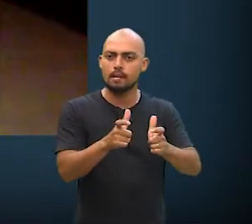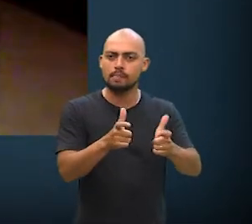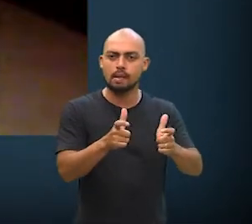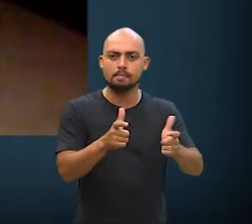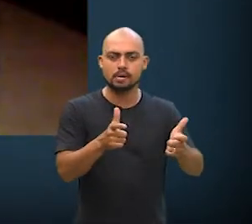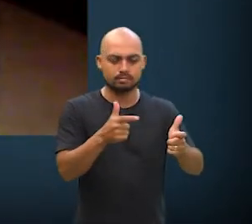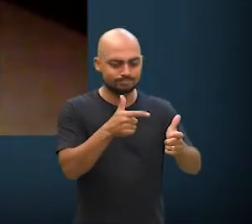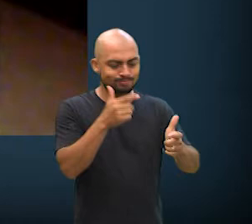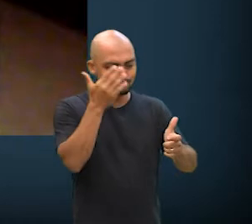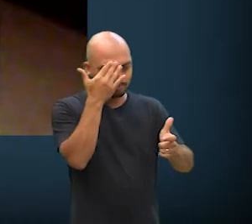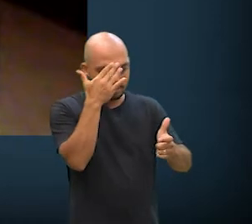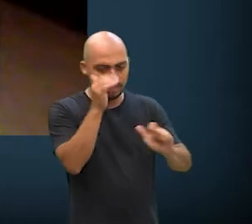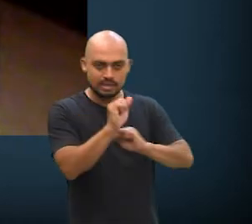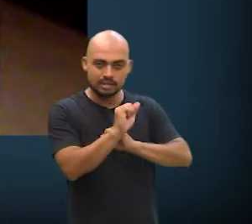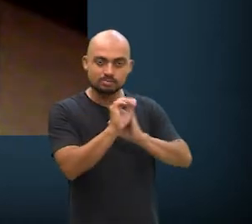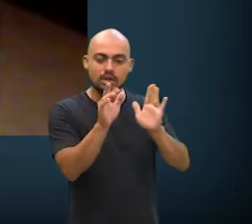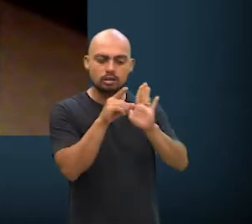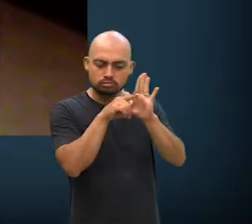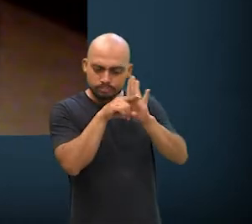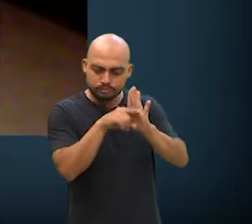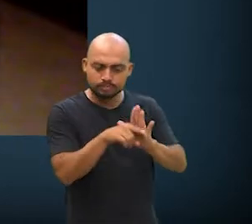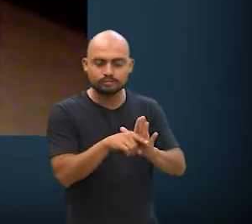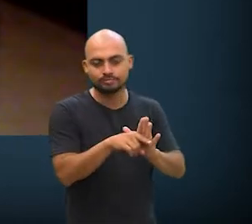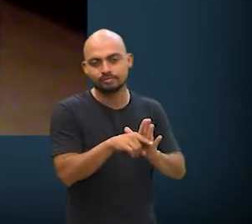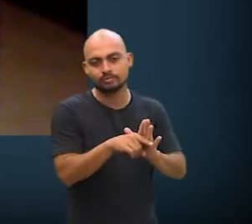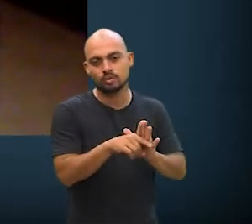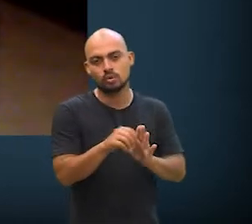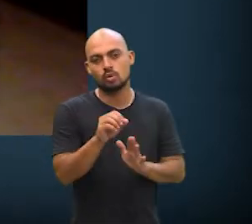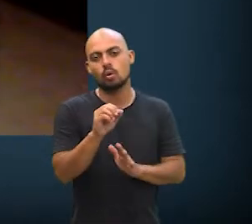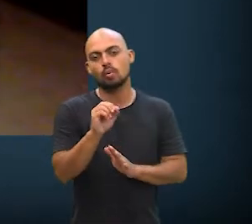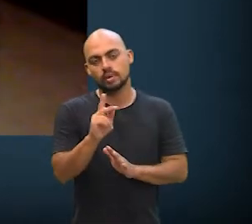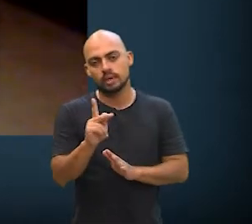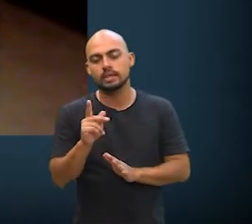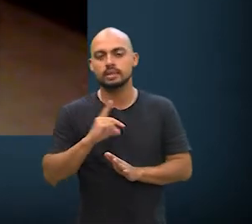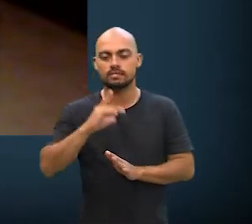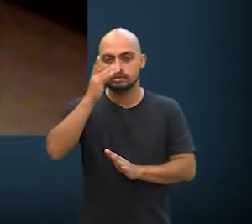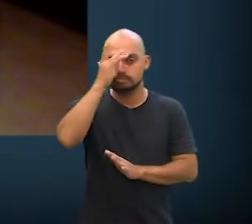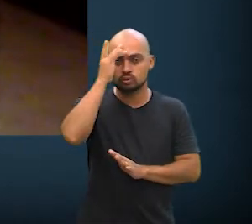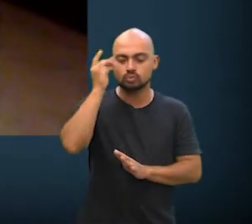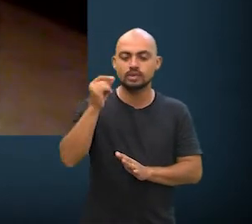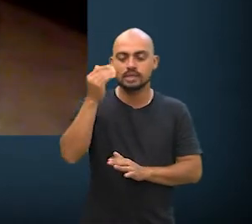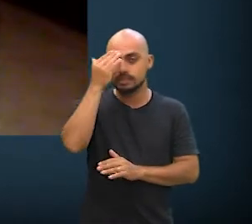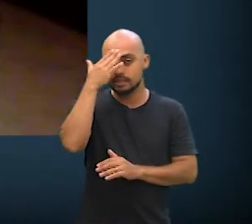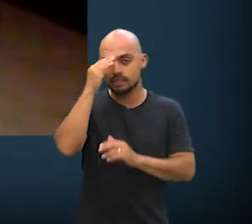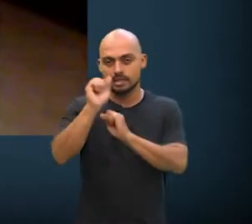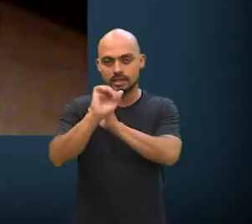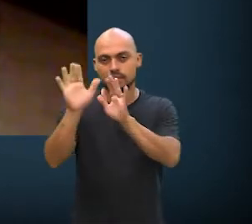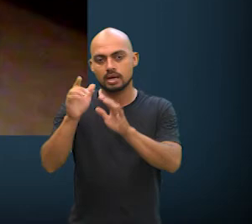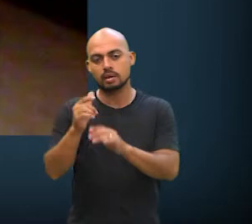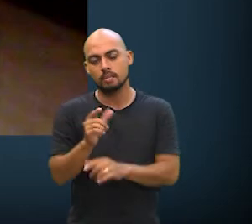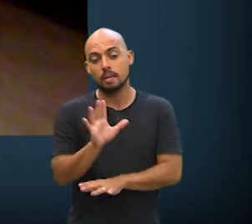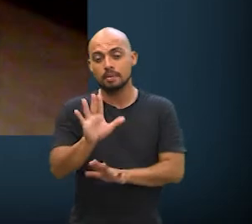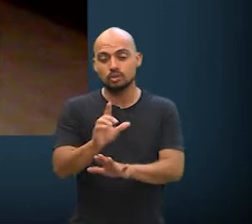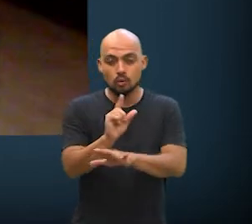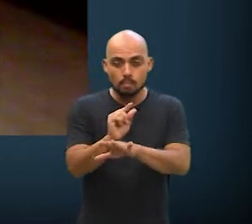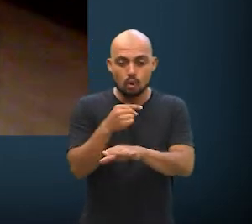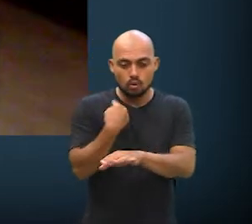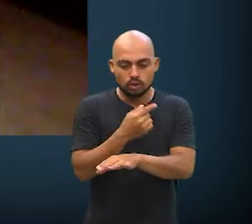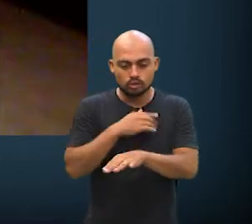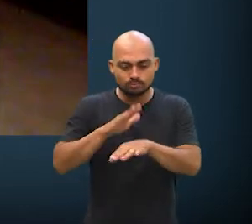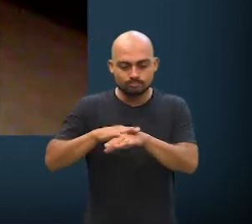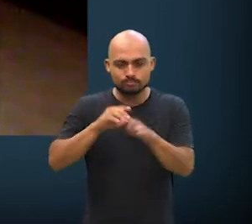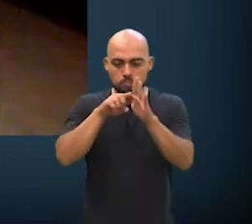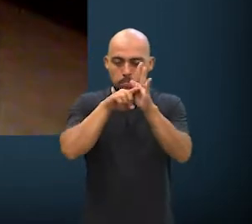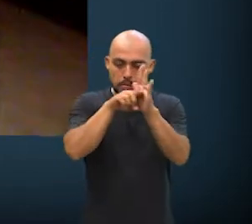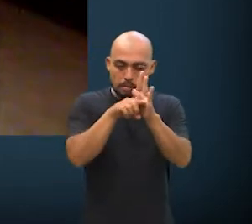melhor, e também veio isso junto. Um pouco, sim, foi o orgânico das pessoas começarem a entender, e um pouco foi o nosso mapeamento, de eu